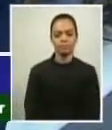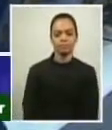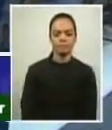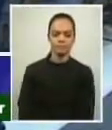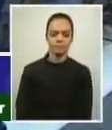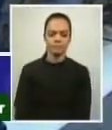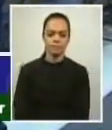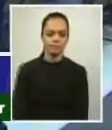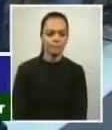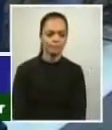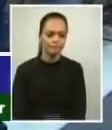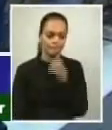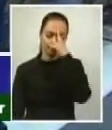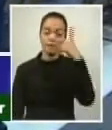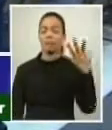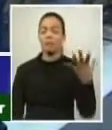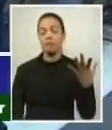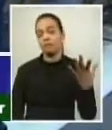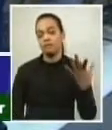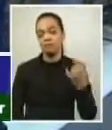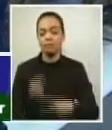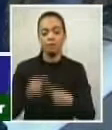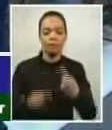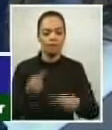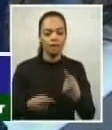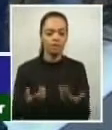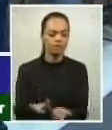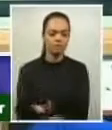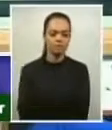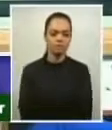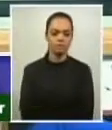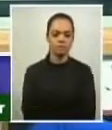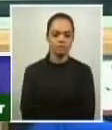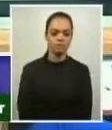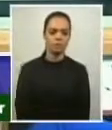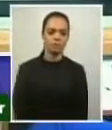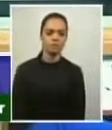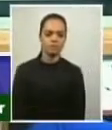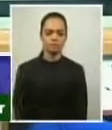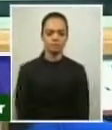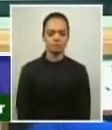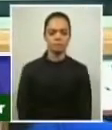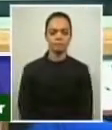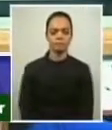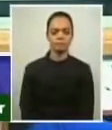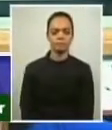é a ideia de política é apenas remotamente